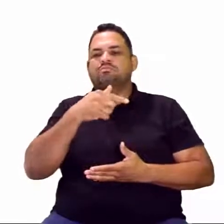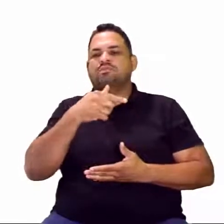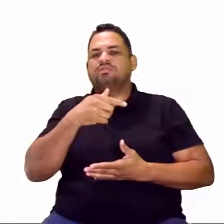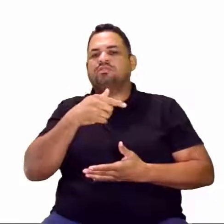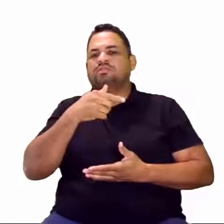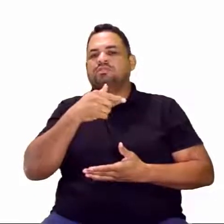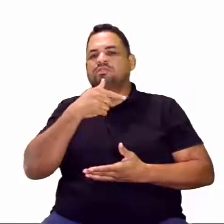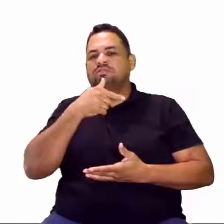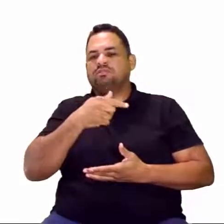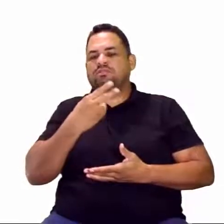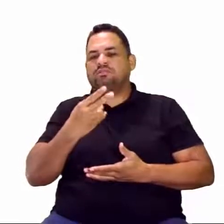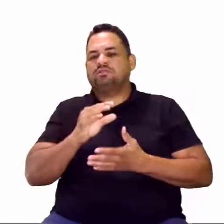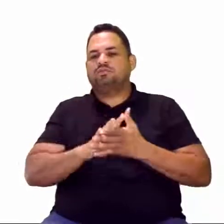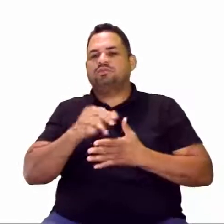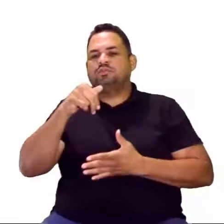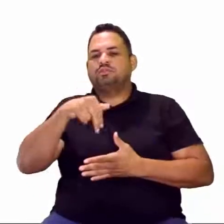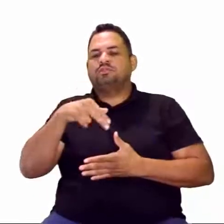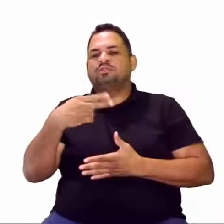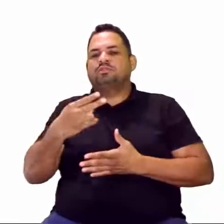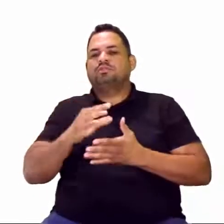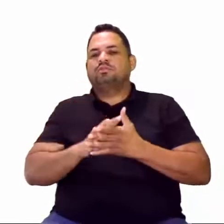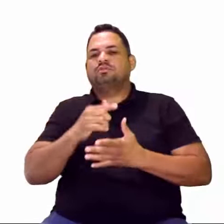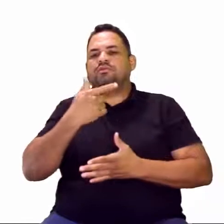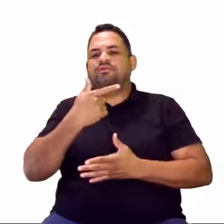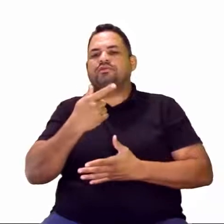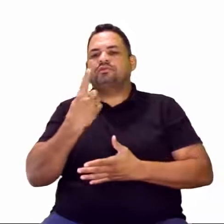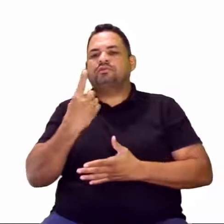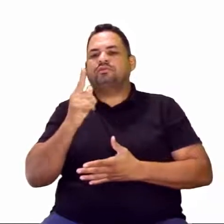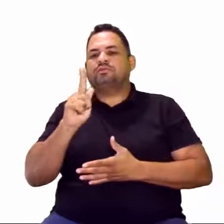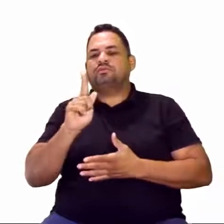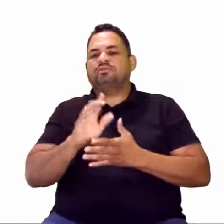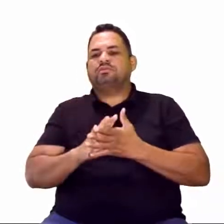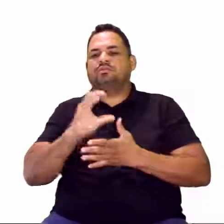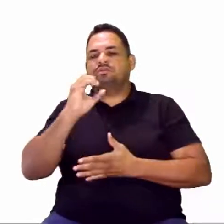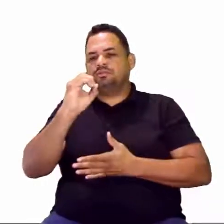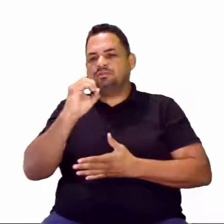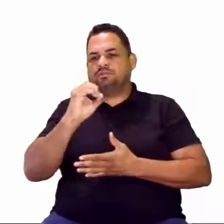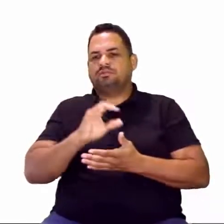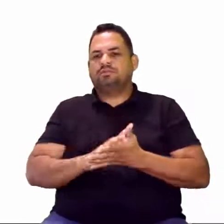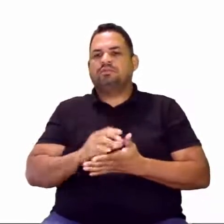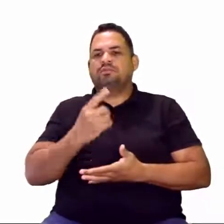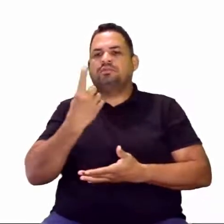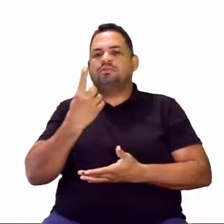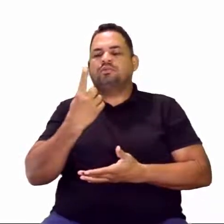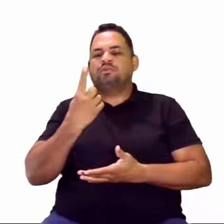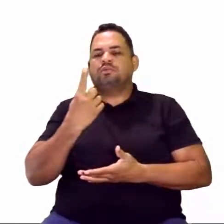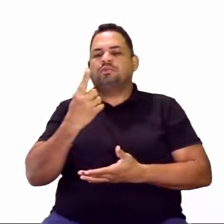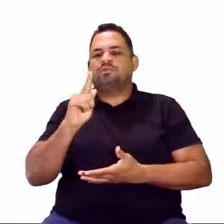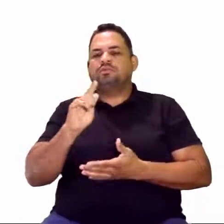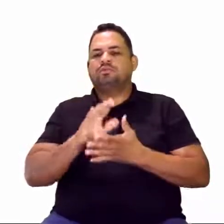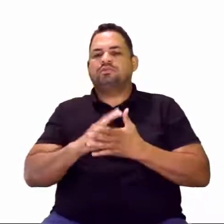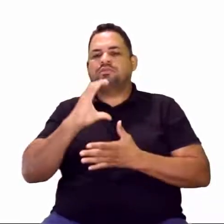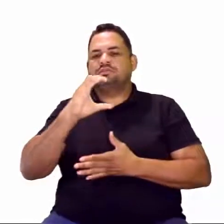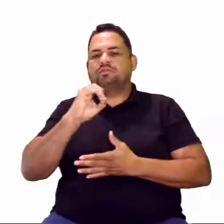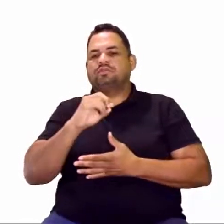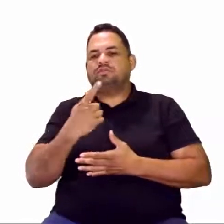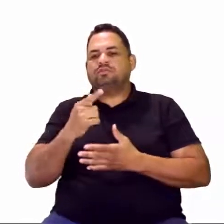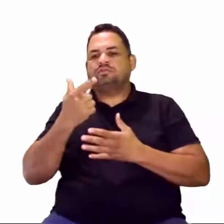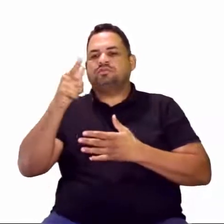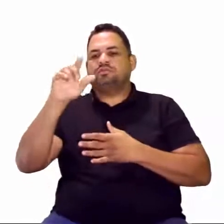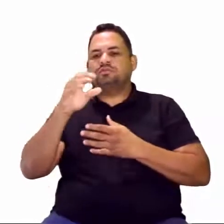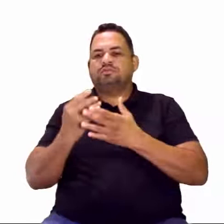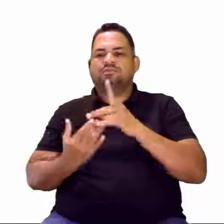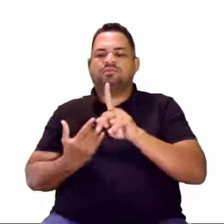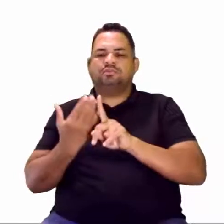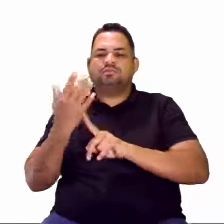de nitrogênio, gramas, 21 gramas de oxigênio, 1 grama de argônio, CO2 e outros gases.